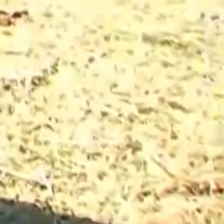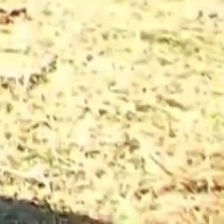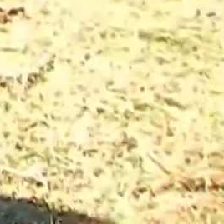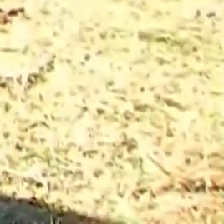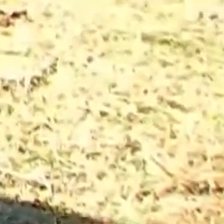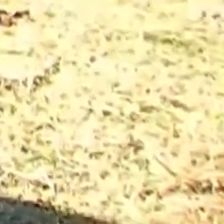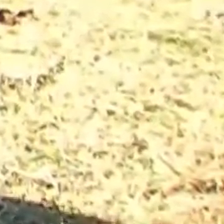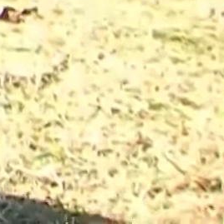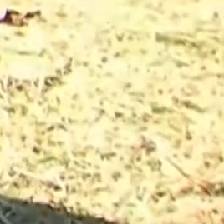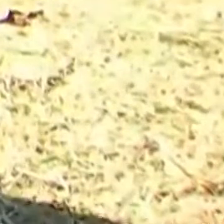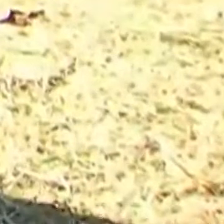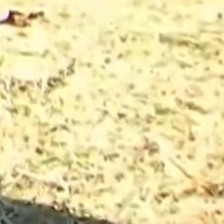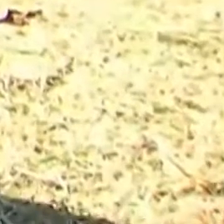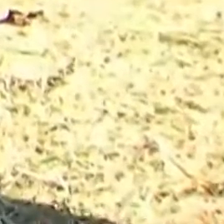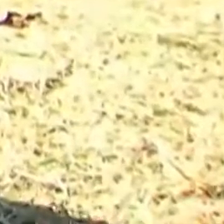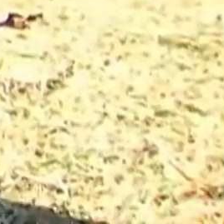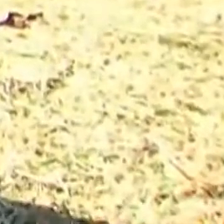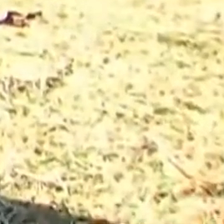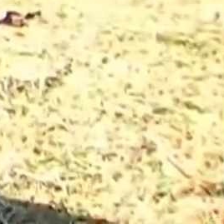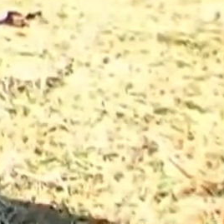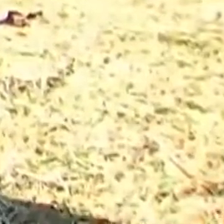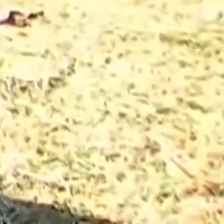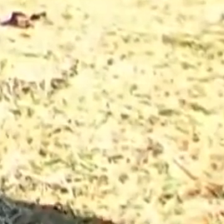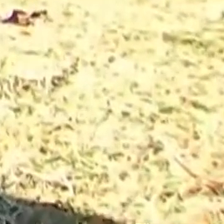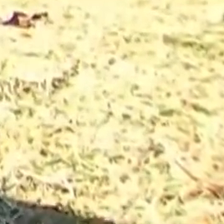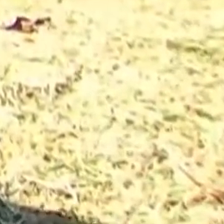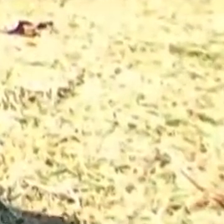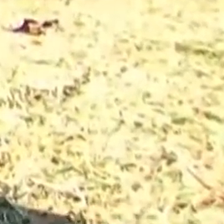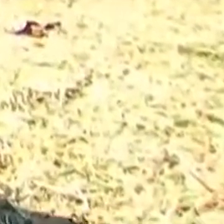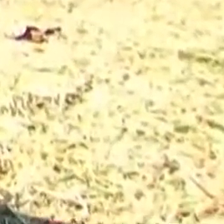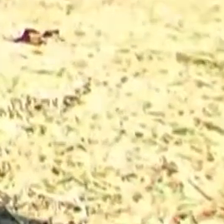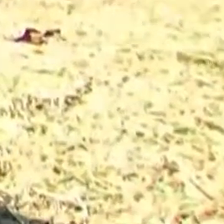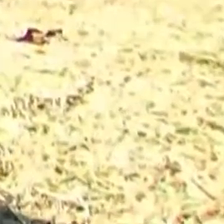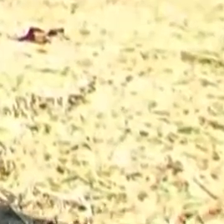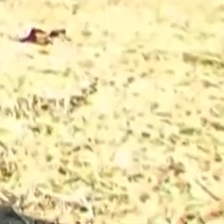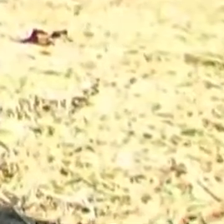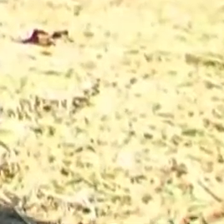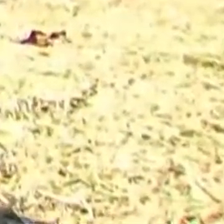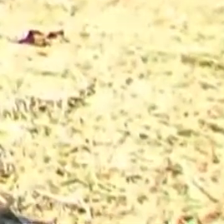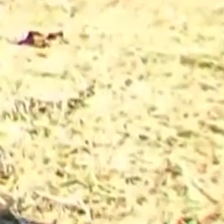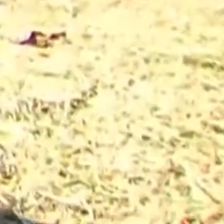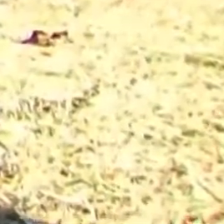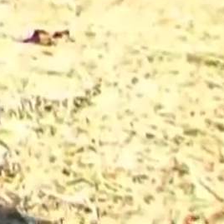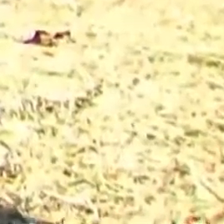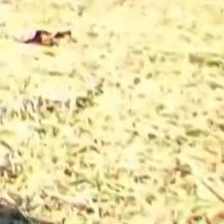e chupar tudo que essa planta está absorvendo, desde a água até o que ela